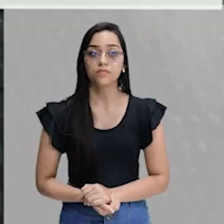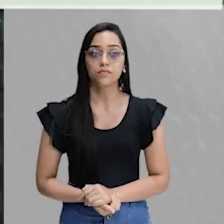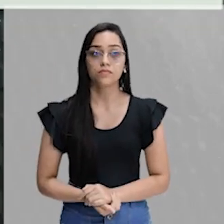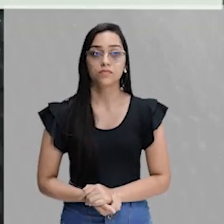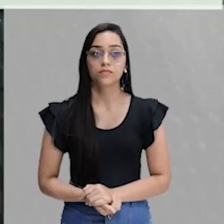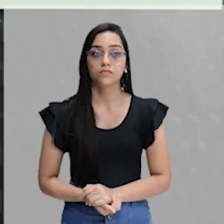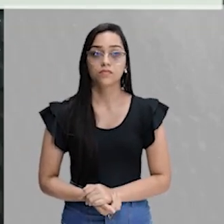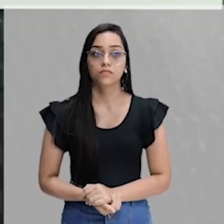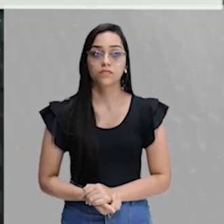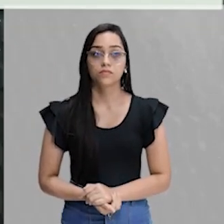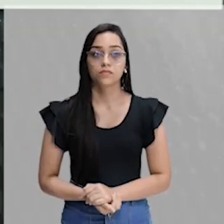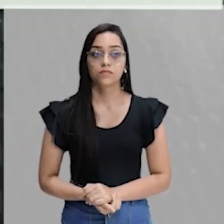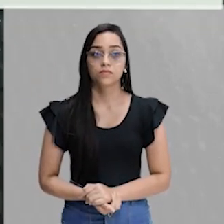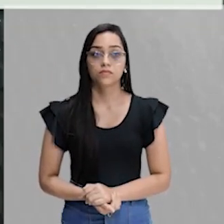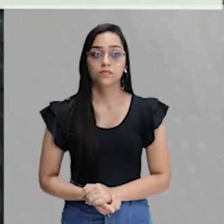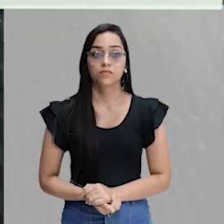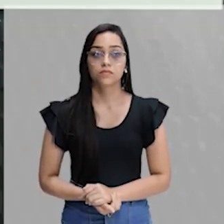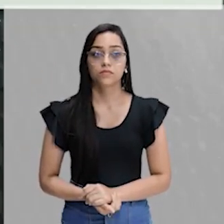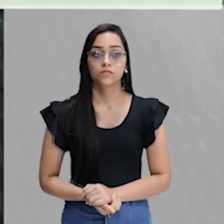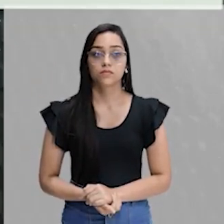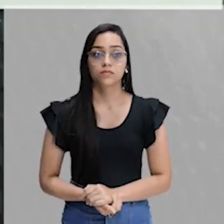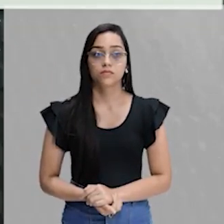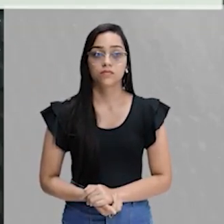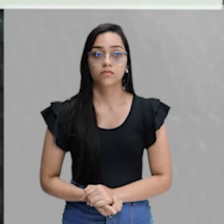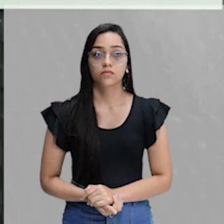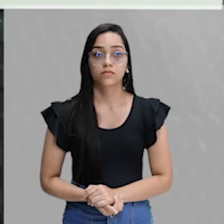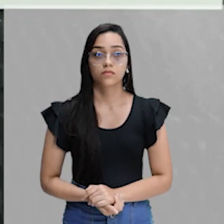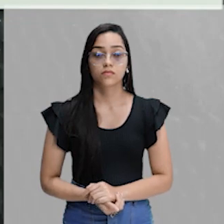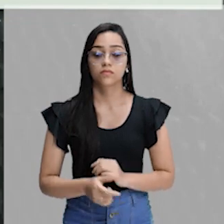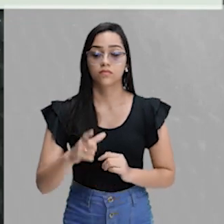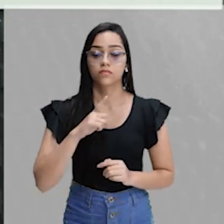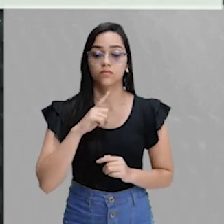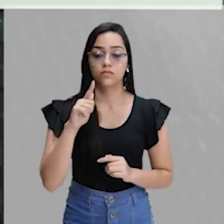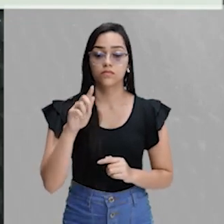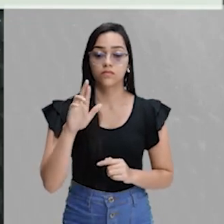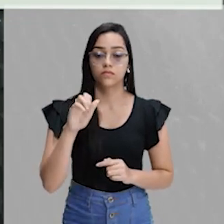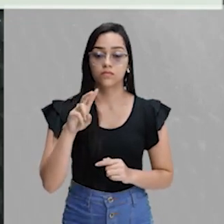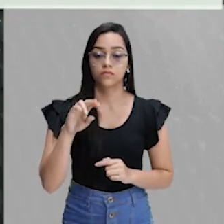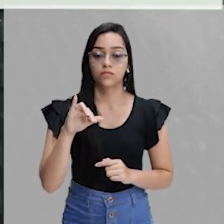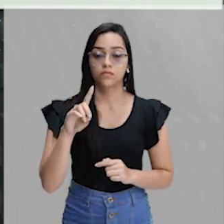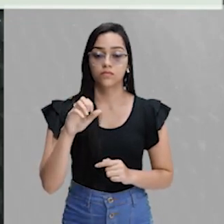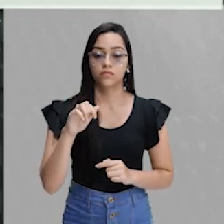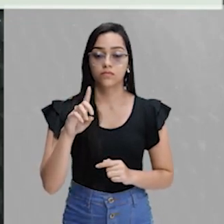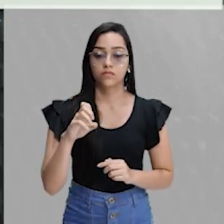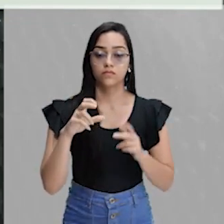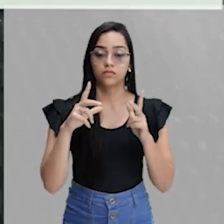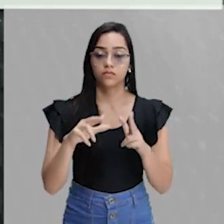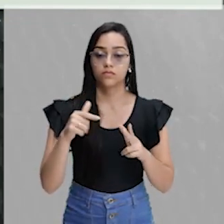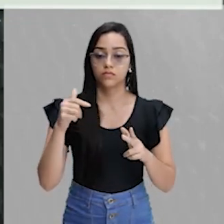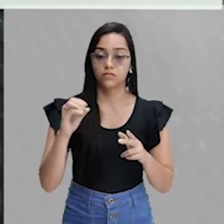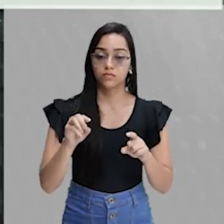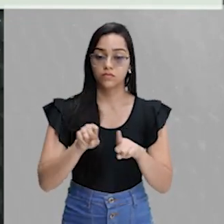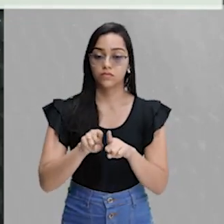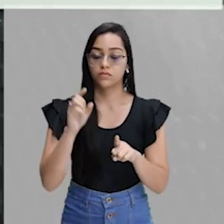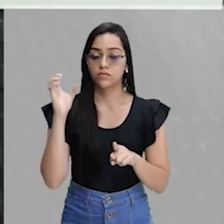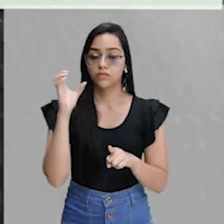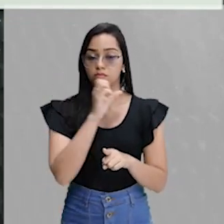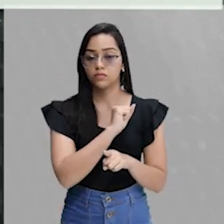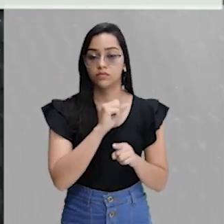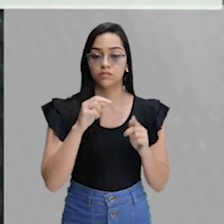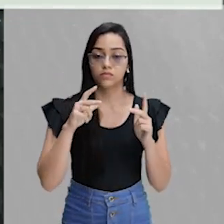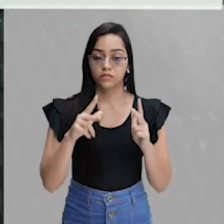Então, 2,5 vezes 10 à terceira, né? A gravidade é 10 e a velocidade